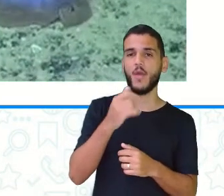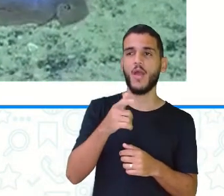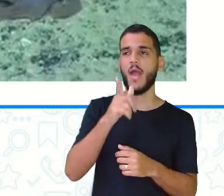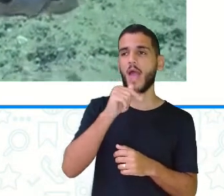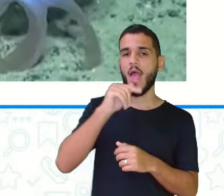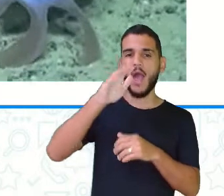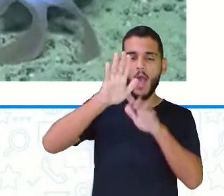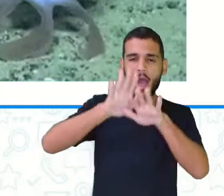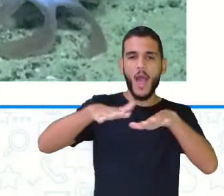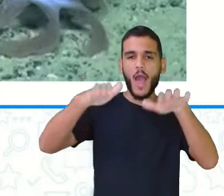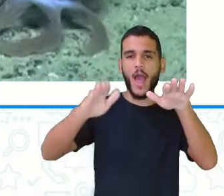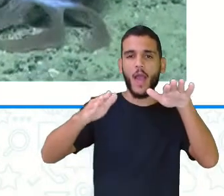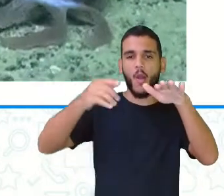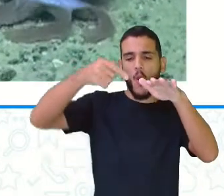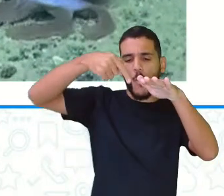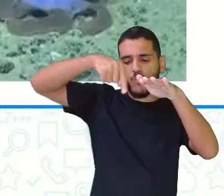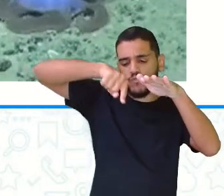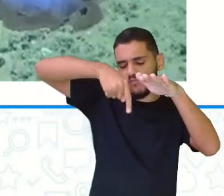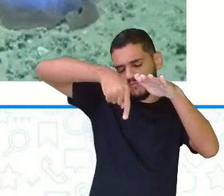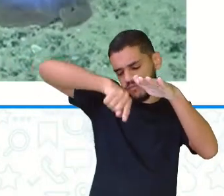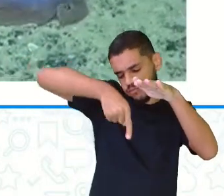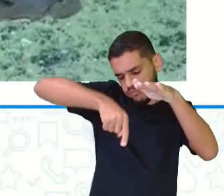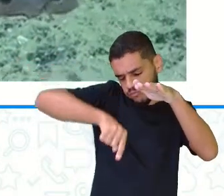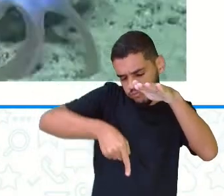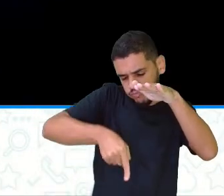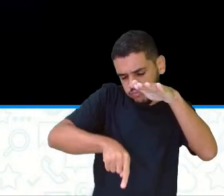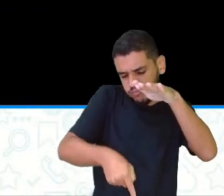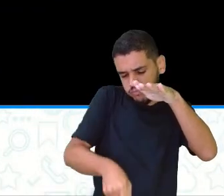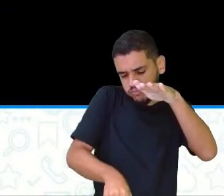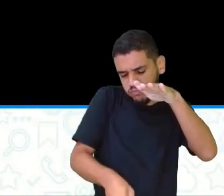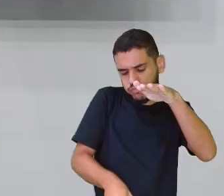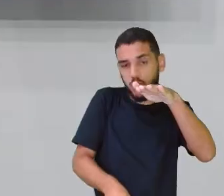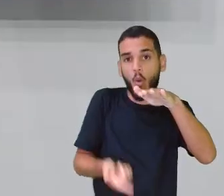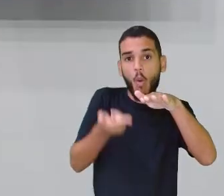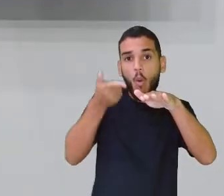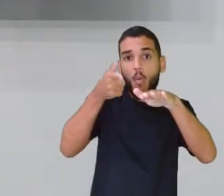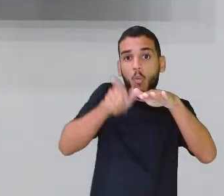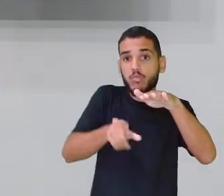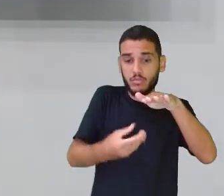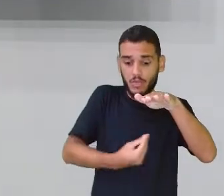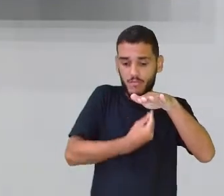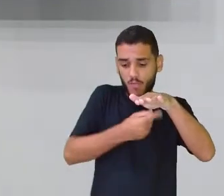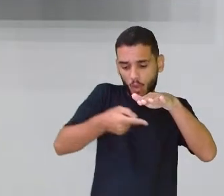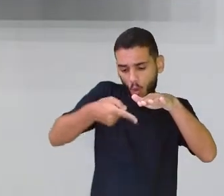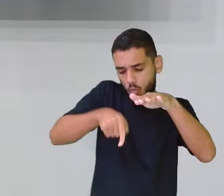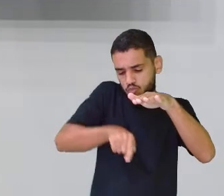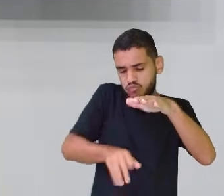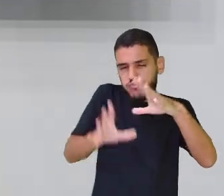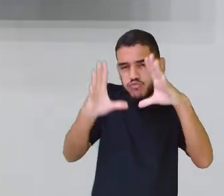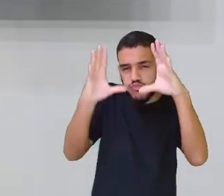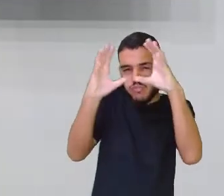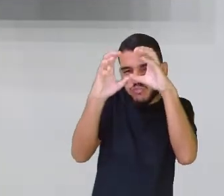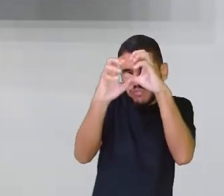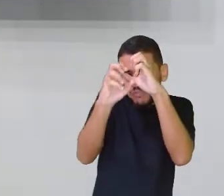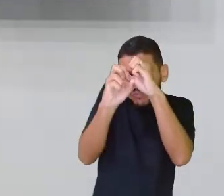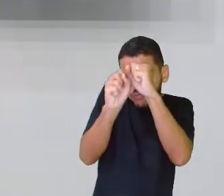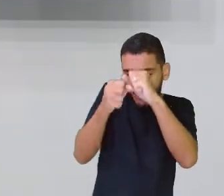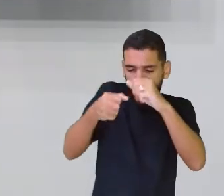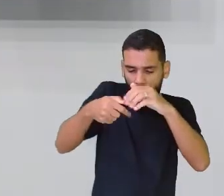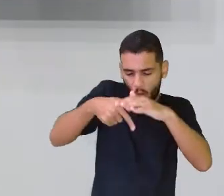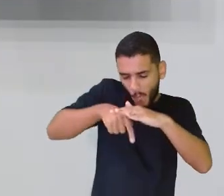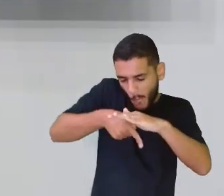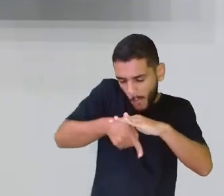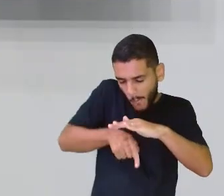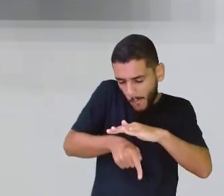pressões lá do fundo do mar. Eles são seres que conseguem morar lá naquela região bem escura, imagina, lá no fundo